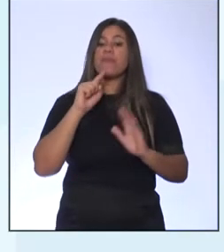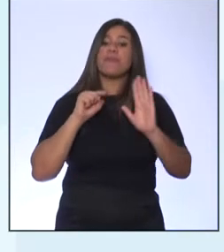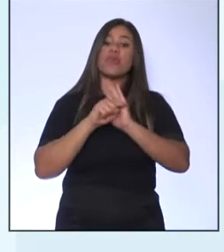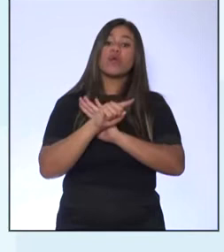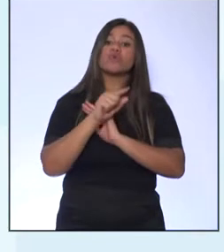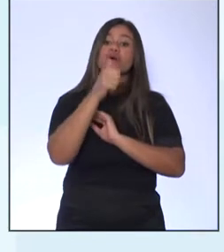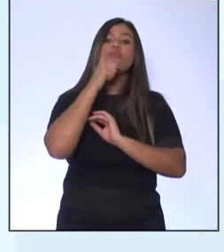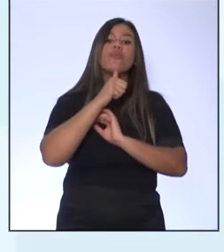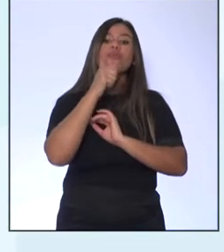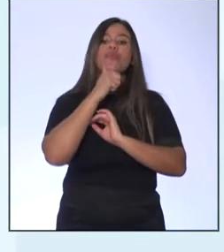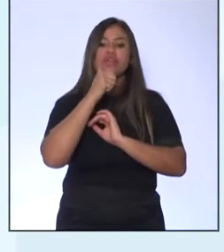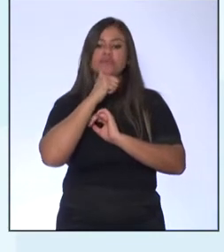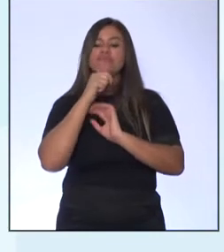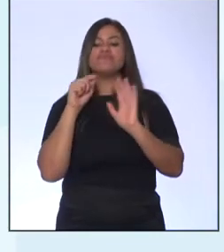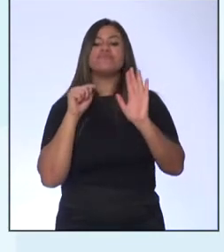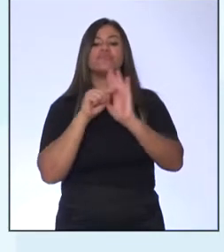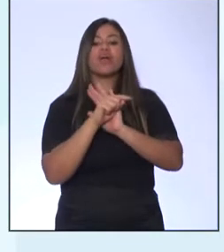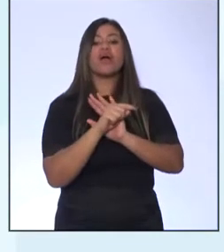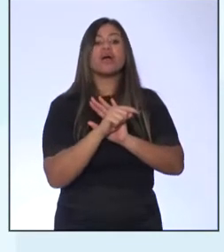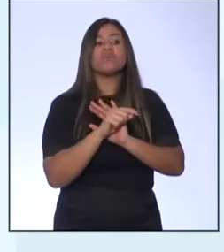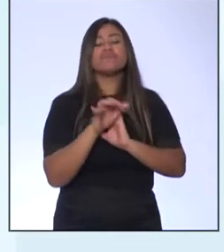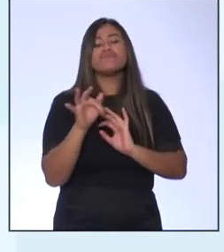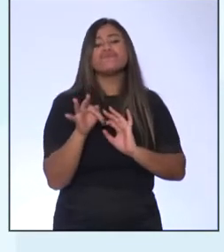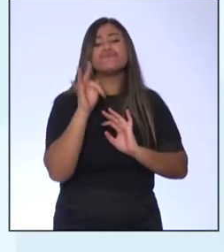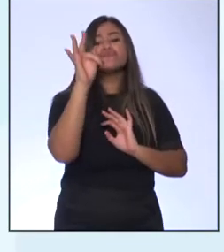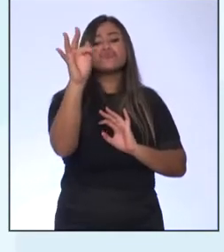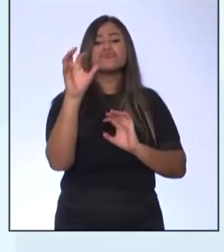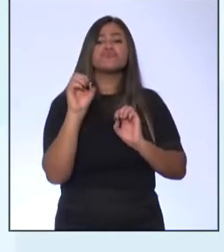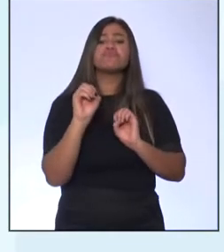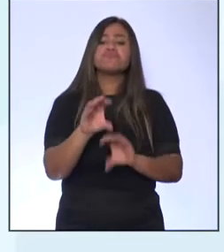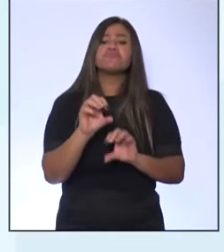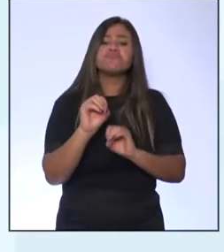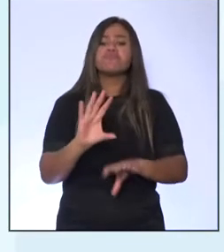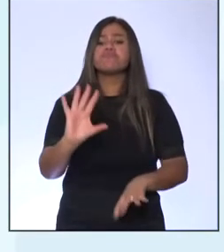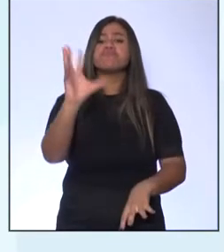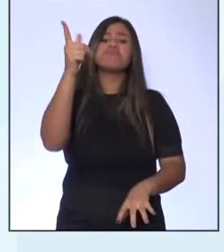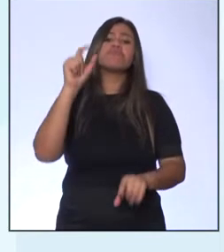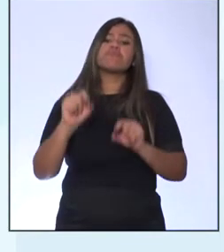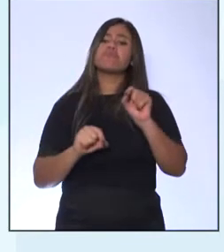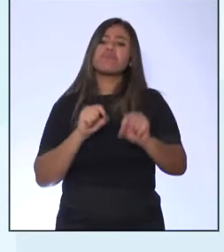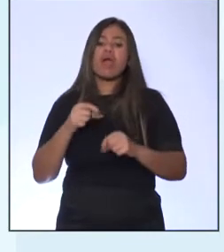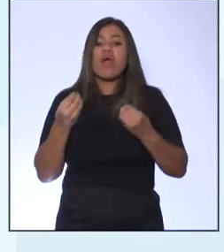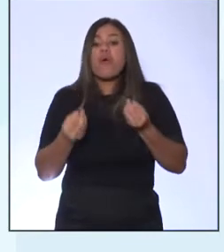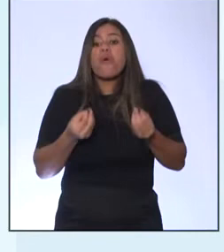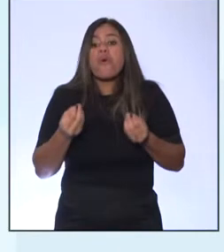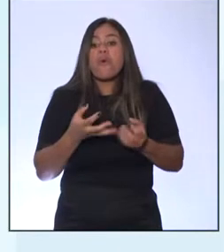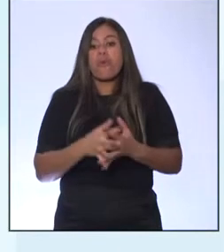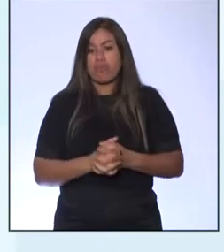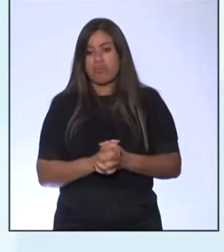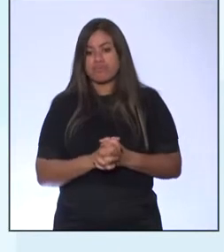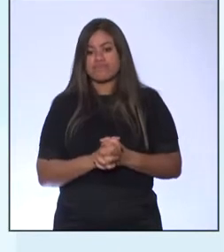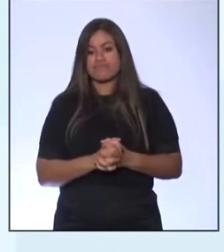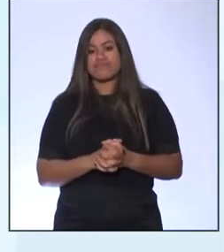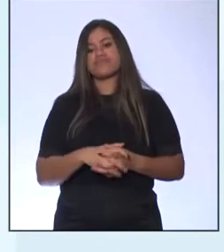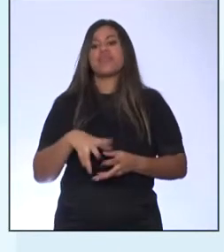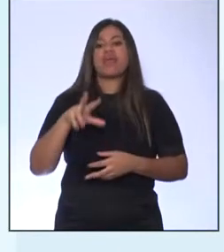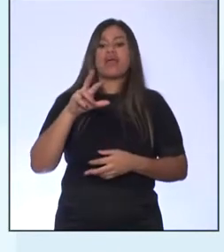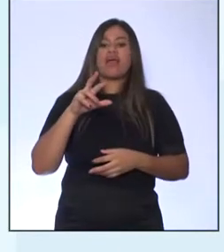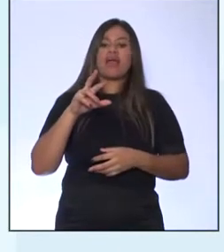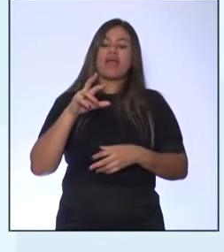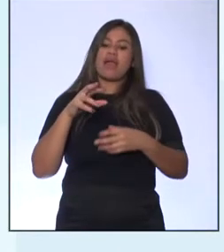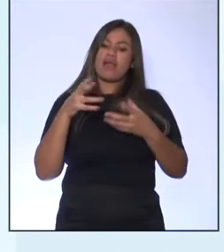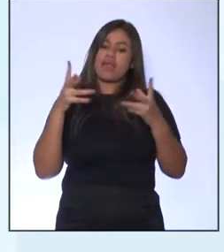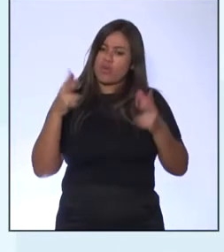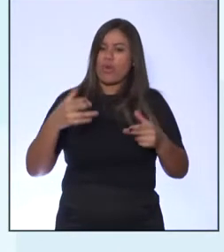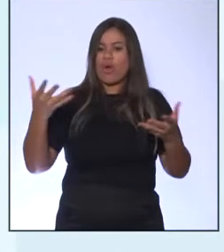ela sobre o que iria acontecer com a educação do futuro, né? O que, de certa maneira, a Raquel também provocou na nossa